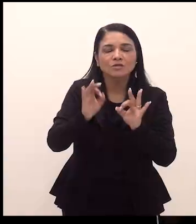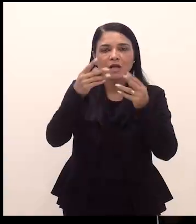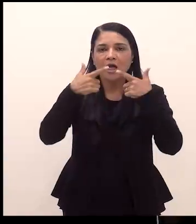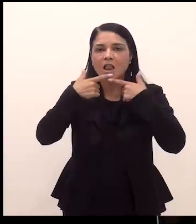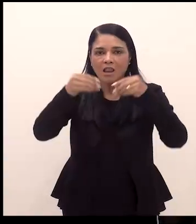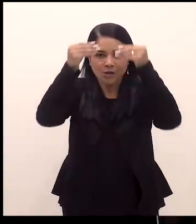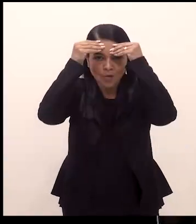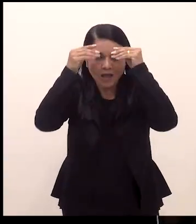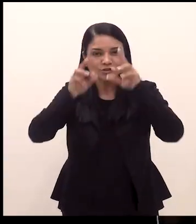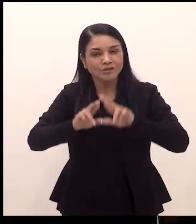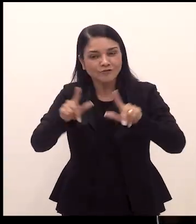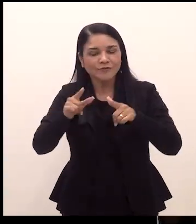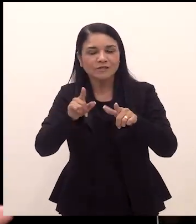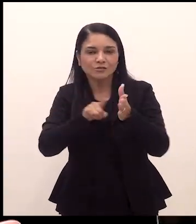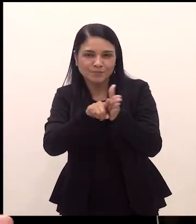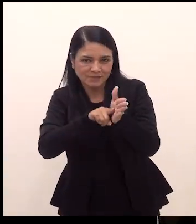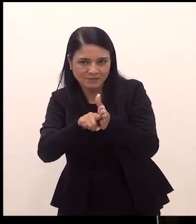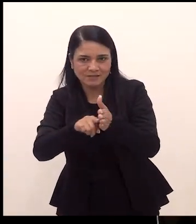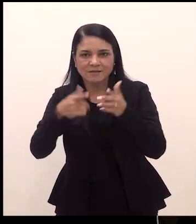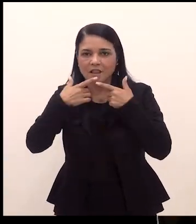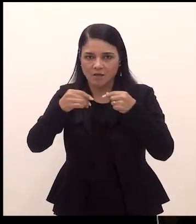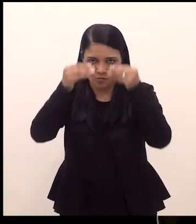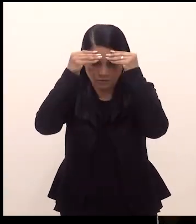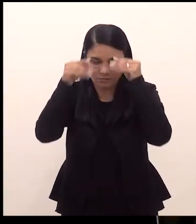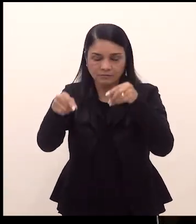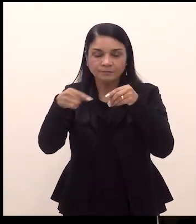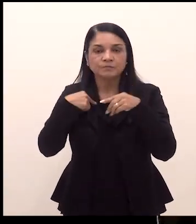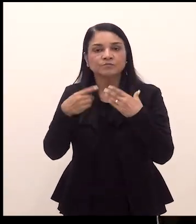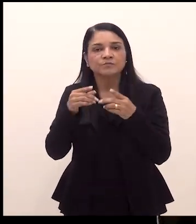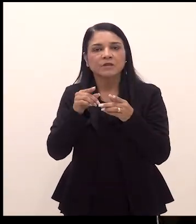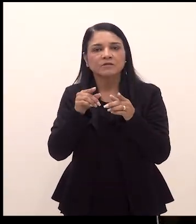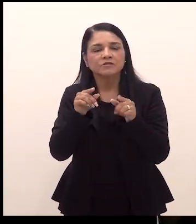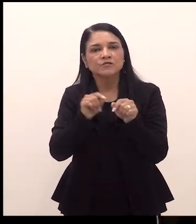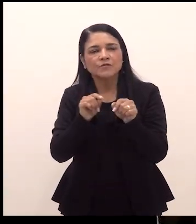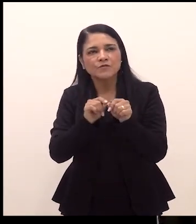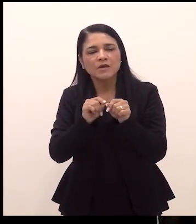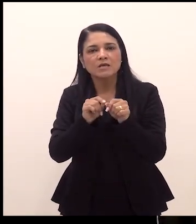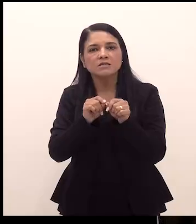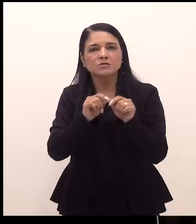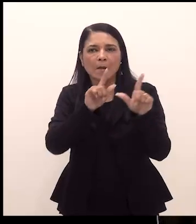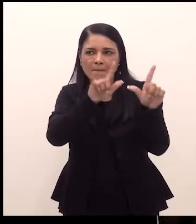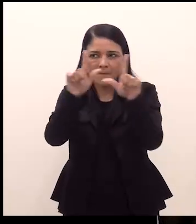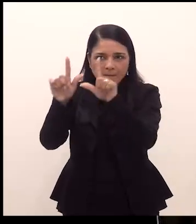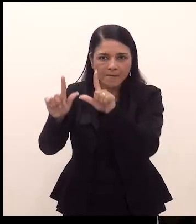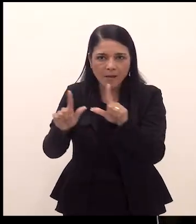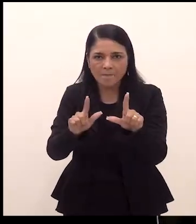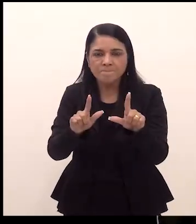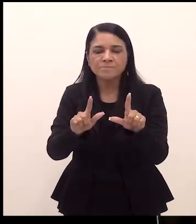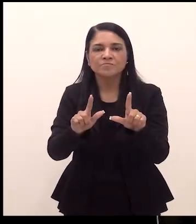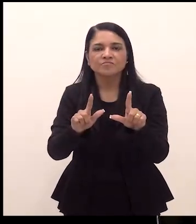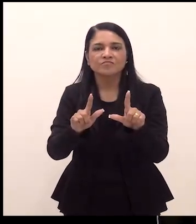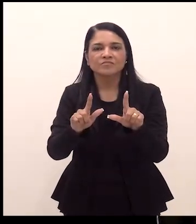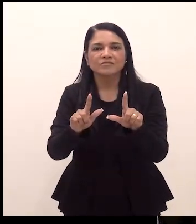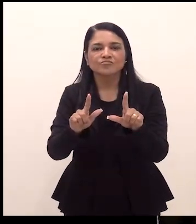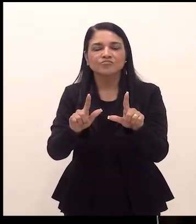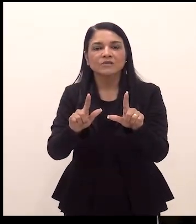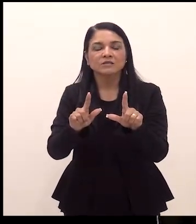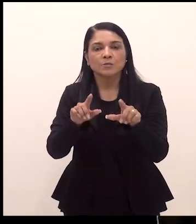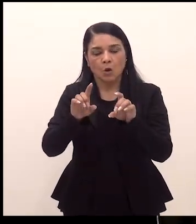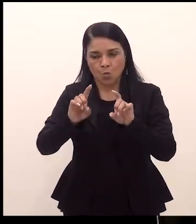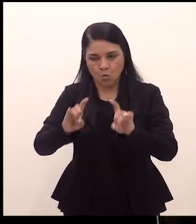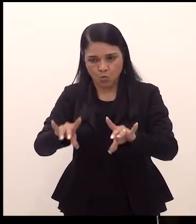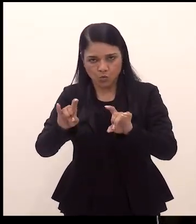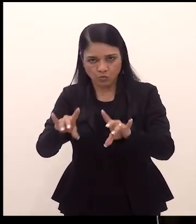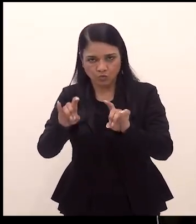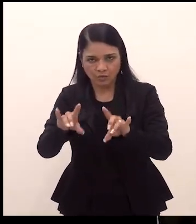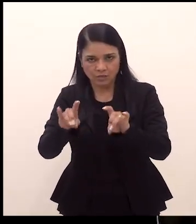de construir essa linguagem, que é diferente da linguagem de pesquisa. Sim. Então, por exemplo, a gente fez uma instalação lá que ela